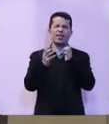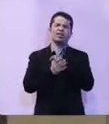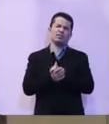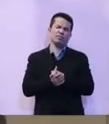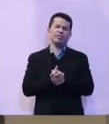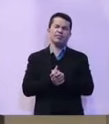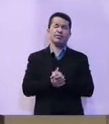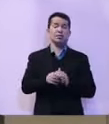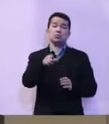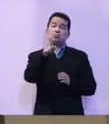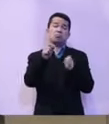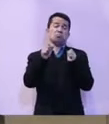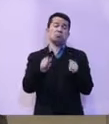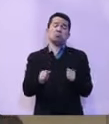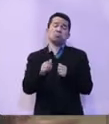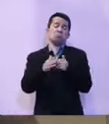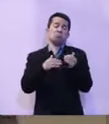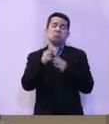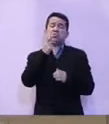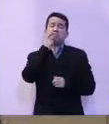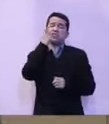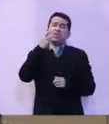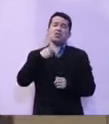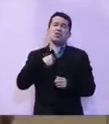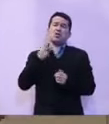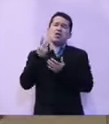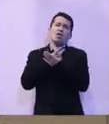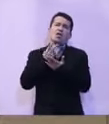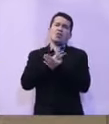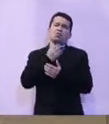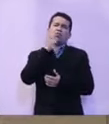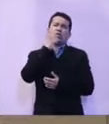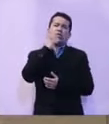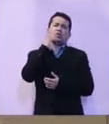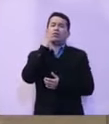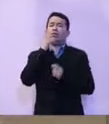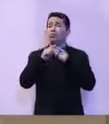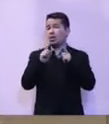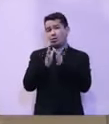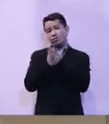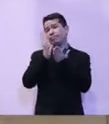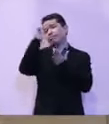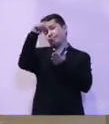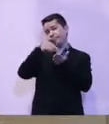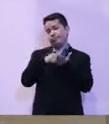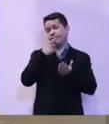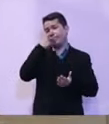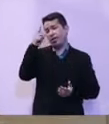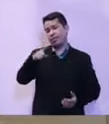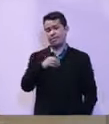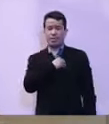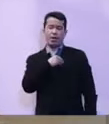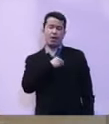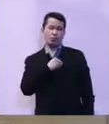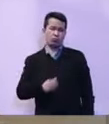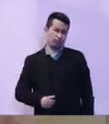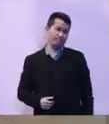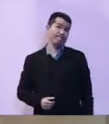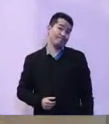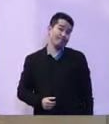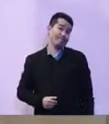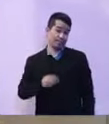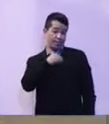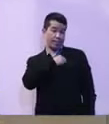você quiser para isso, né? Eu tenho erros, eu tenho falhas. Na verdade, a Bíblia chama de pecado. E os nossos pecados